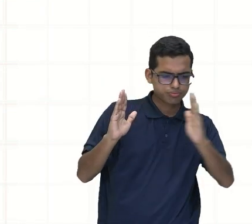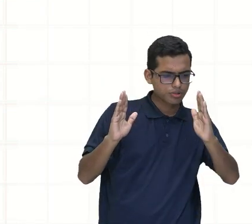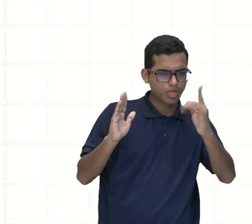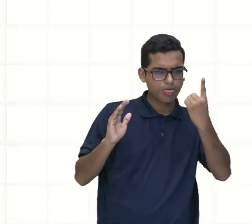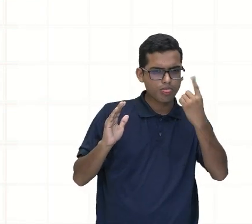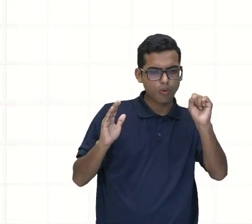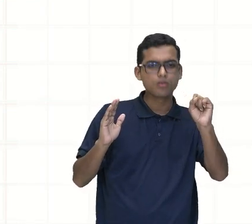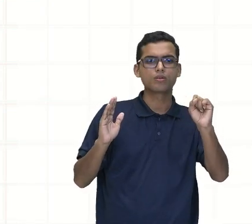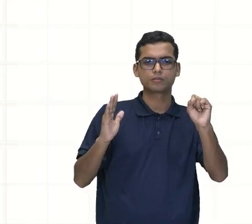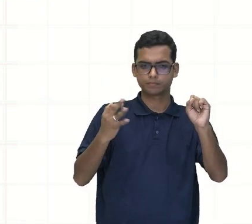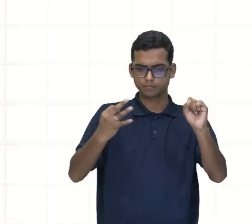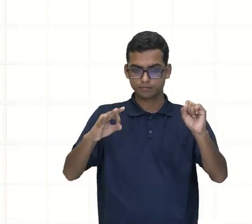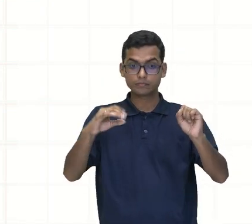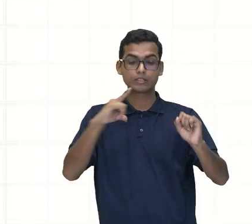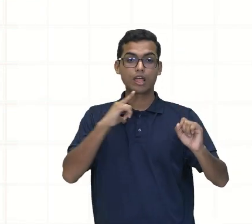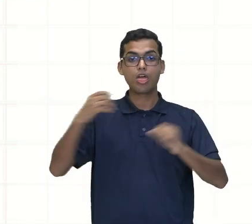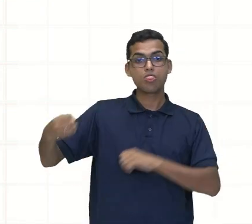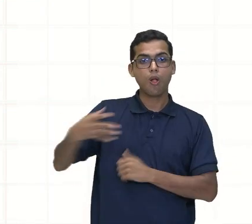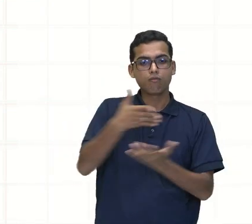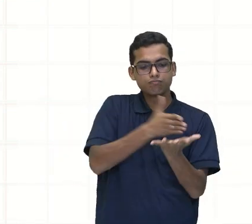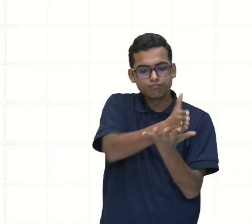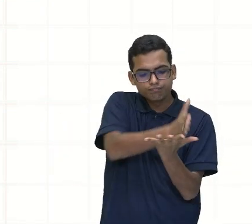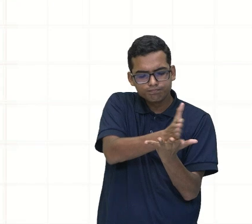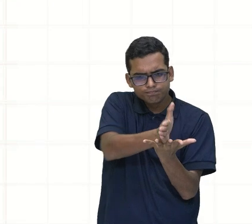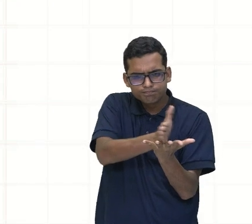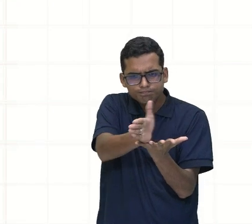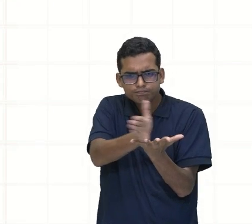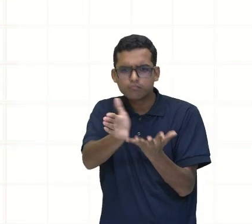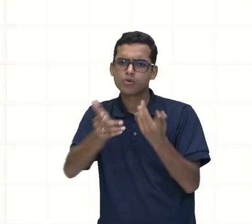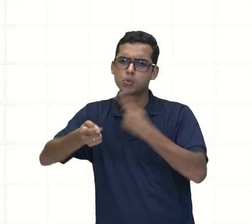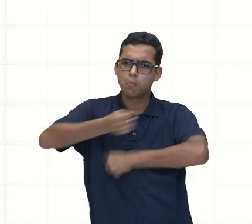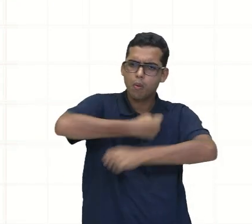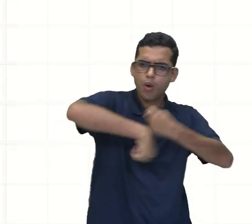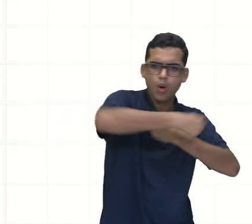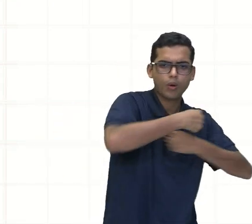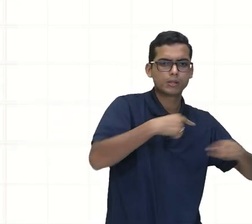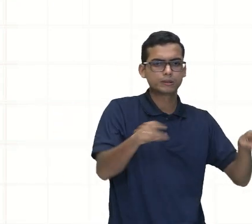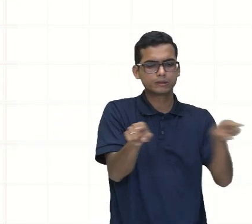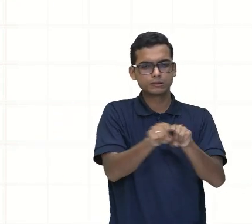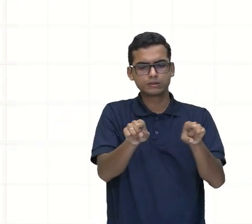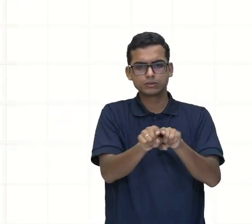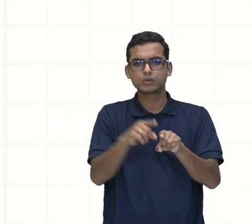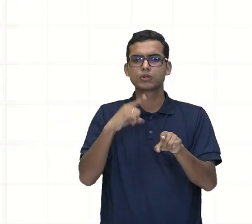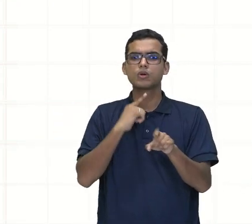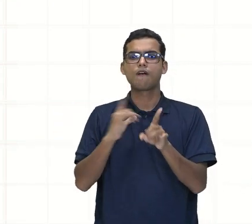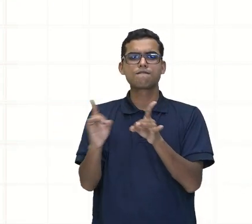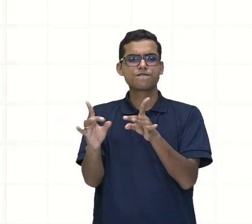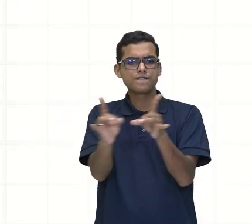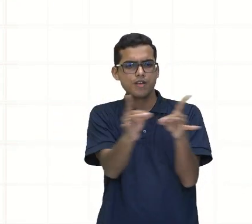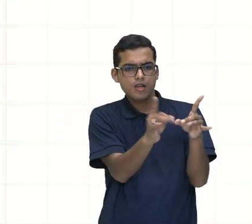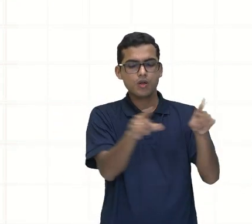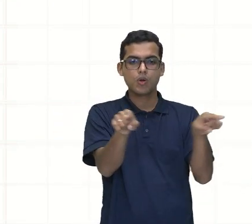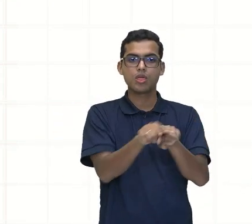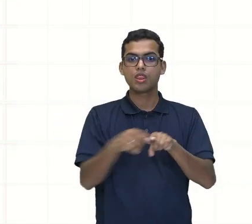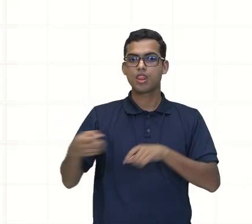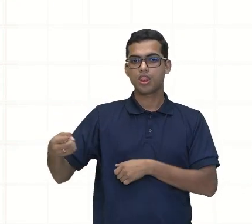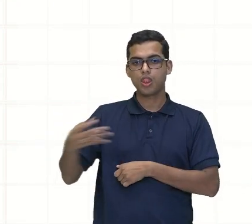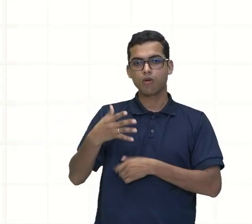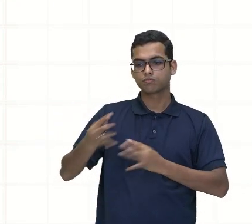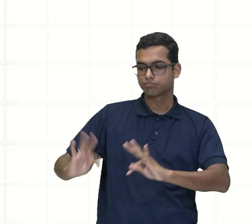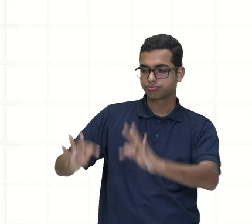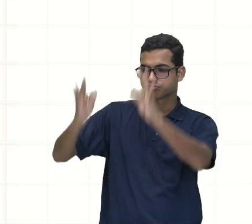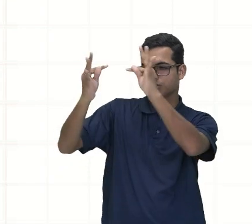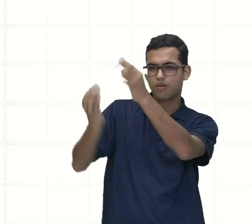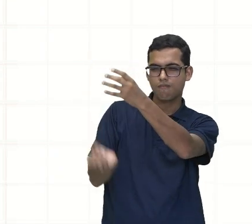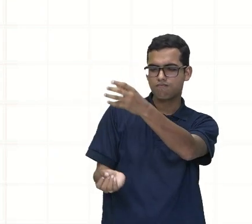temos também novas rotas comerciais sendo traçadas, nós temos também novas tecnologias que irão